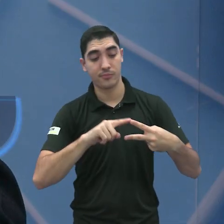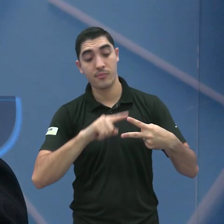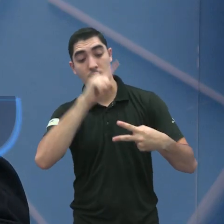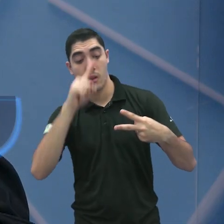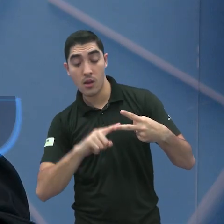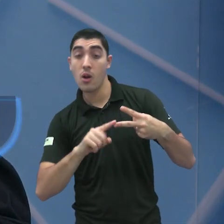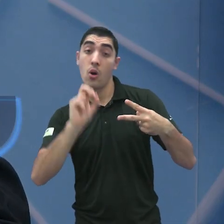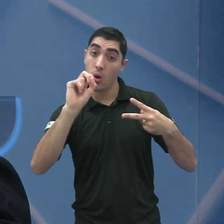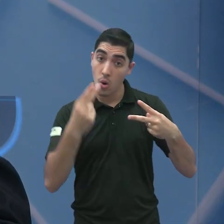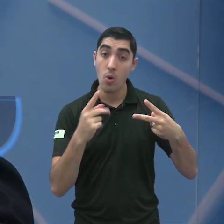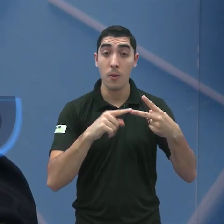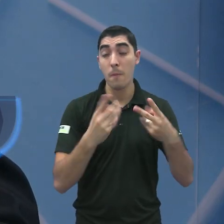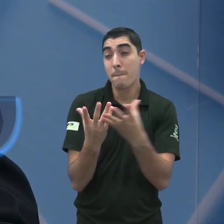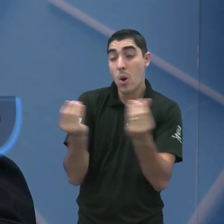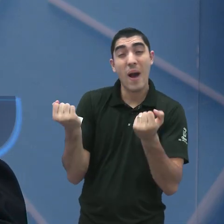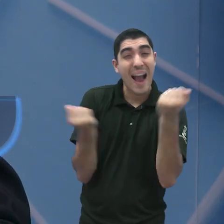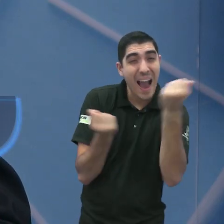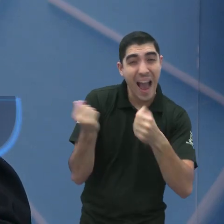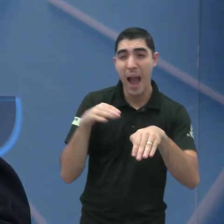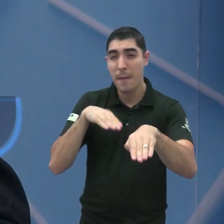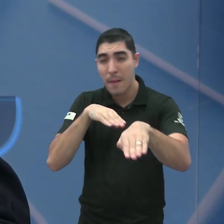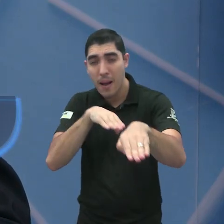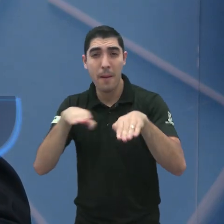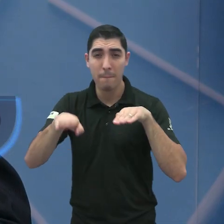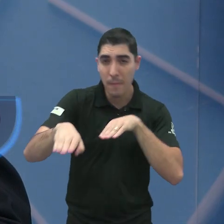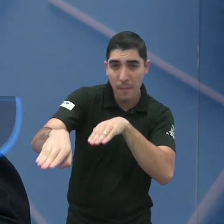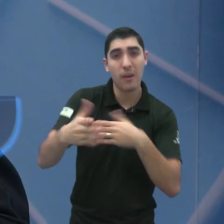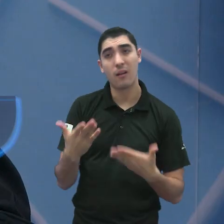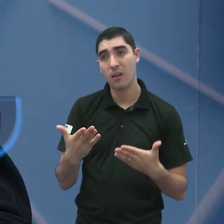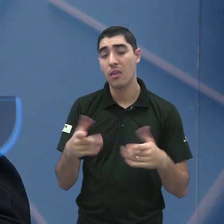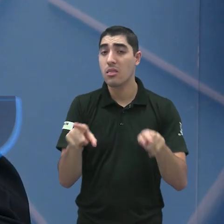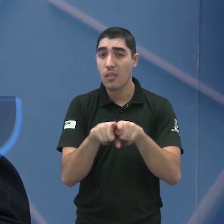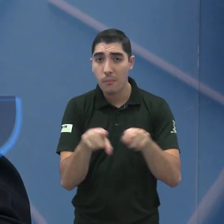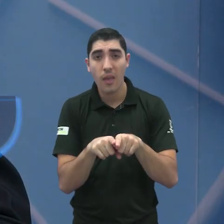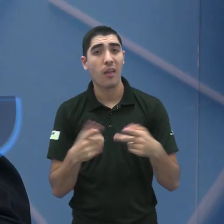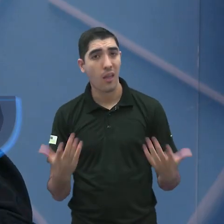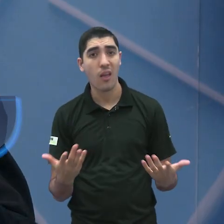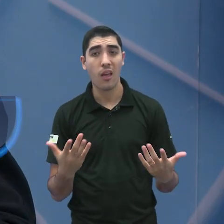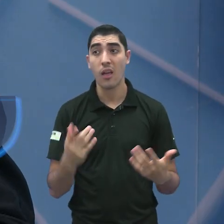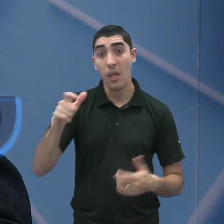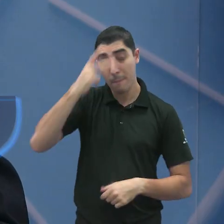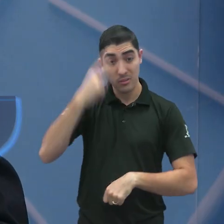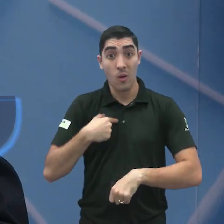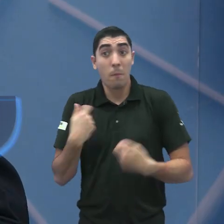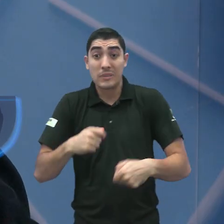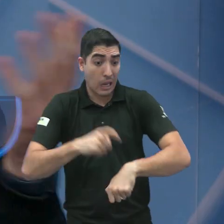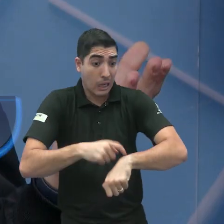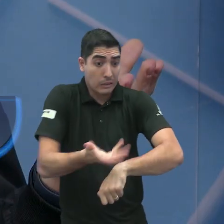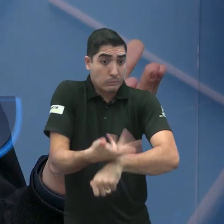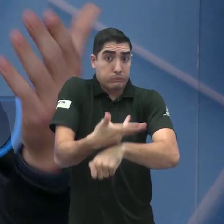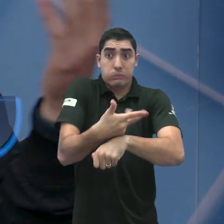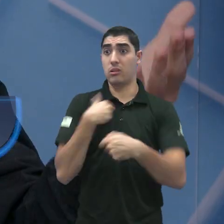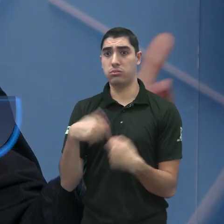havia comentado mesmo, o excesso de carro, a parte até da própria, vamos dizer assim, a correria, né, do cidadão, que